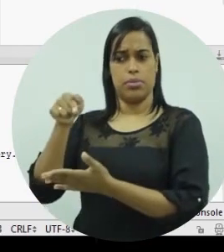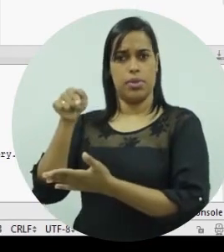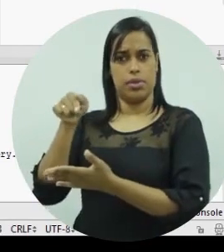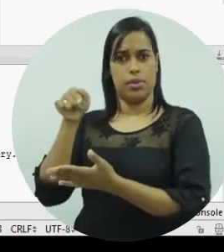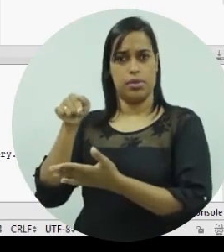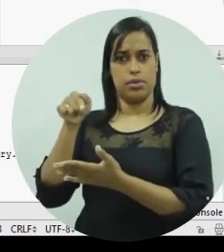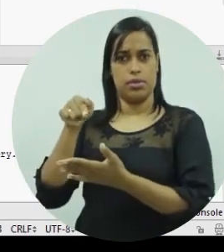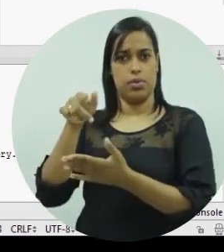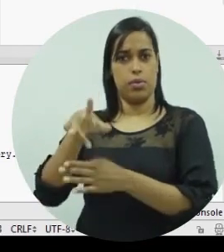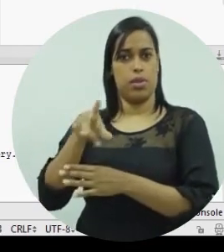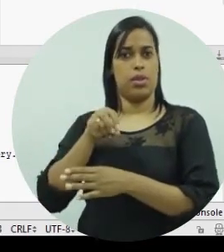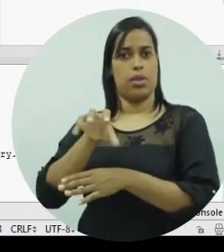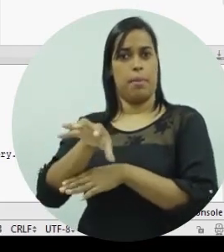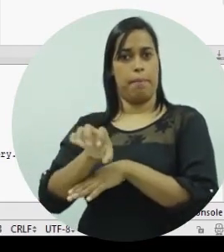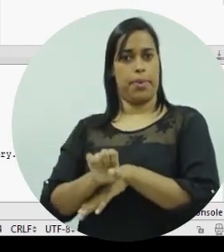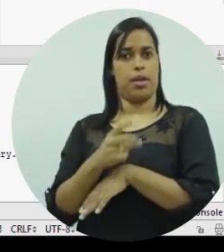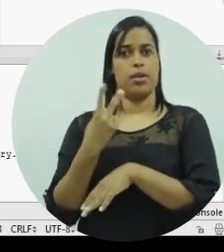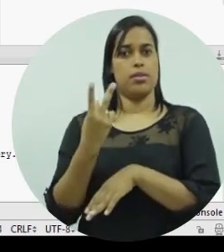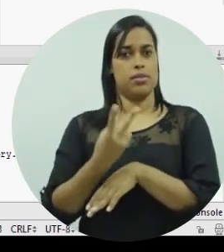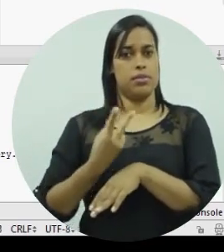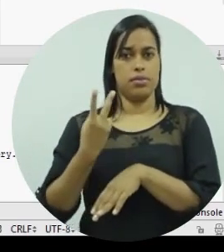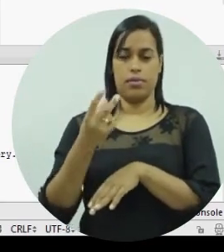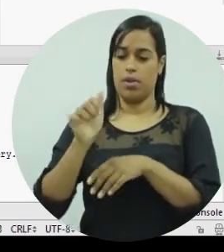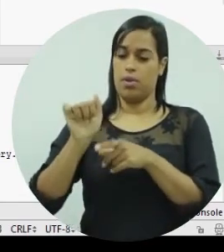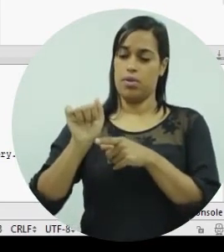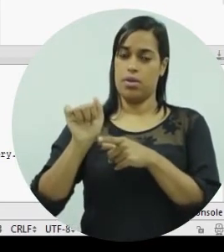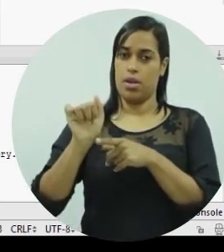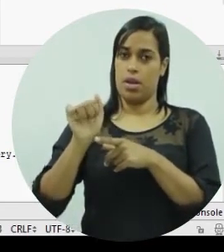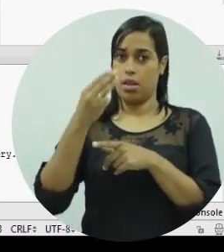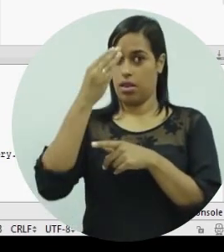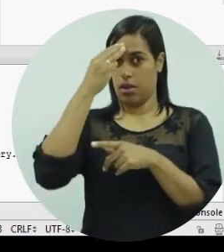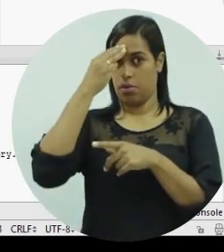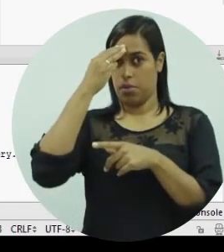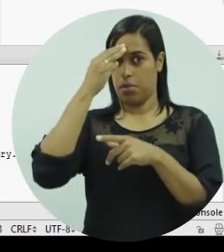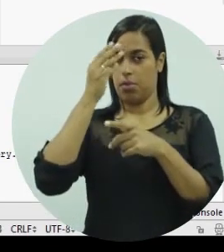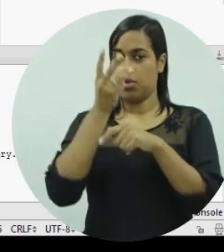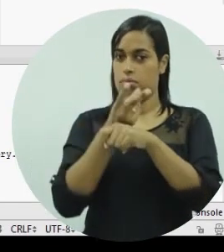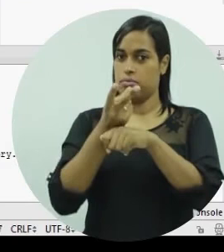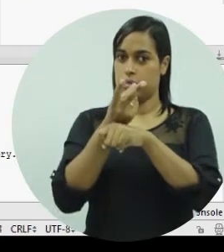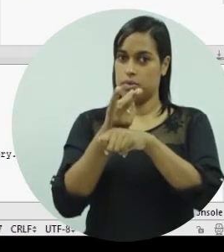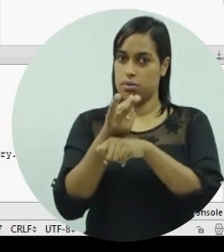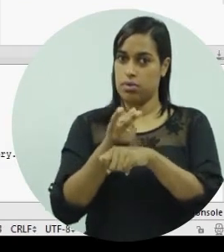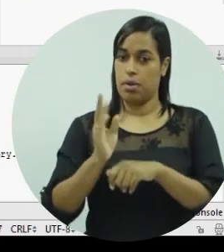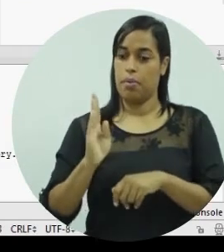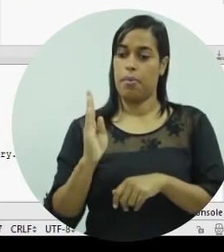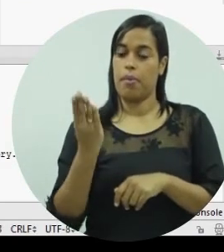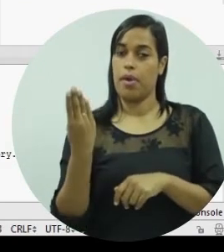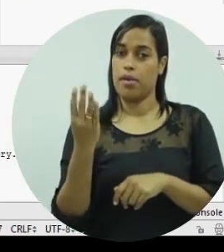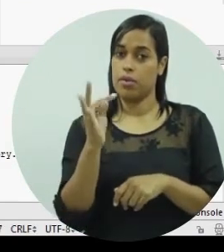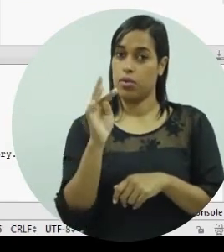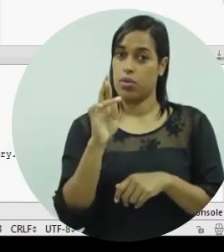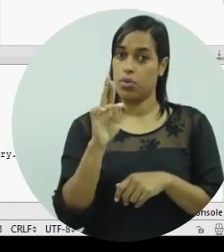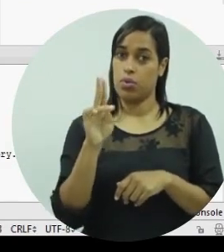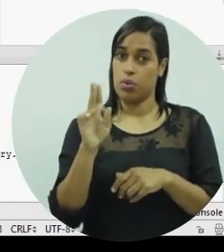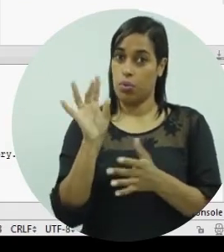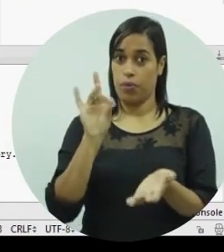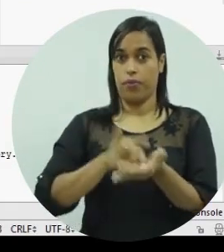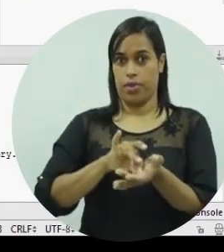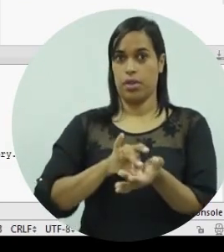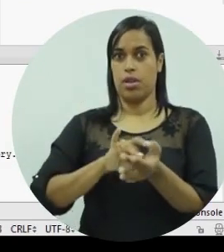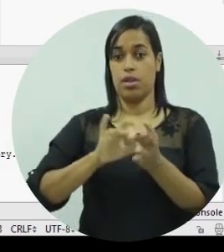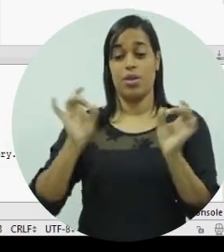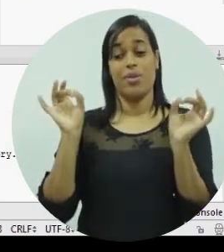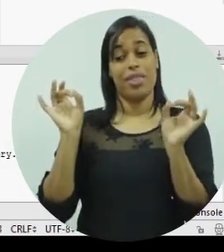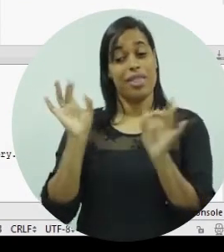valor de A na memória, que eu coloquei aqui como falso, ou melhor, eu coloquei como true, como verdadeiro, depois